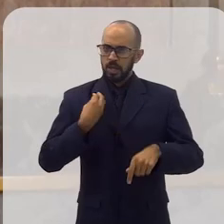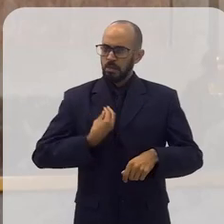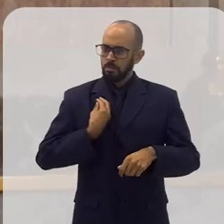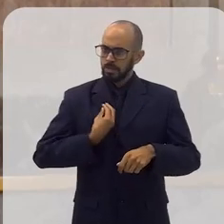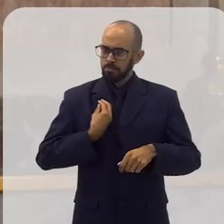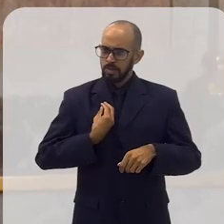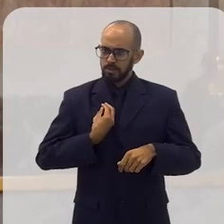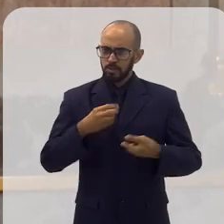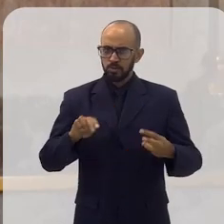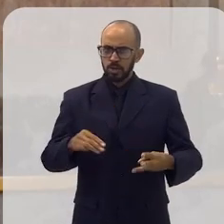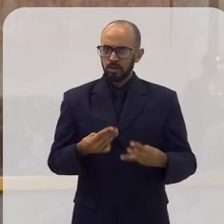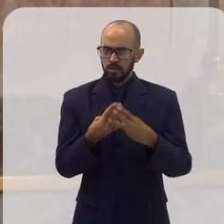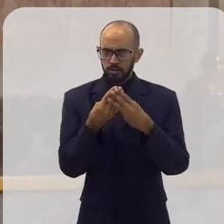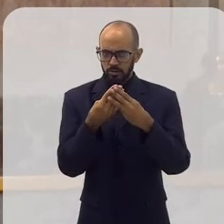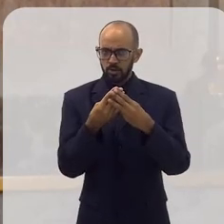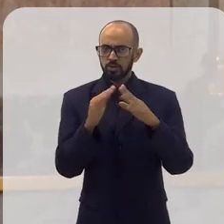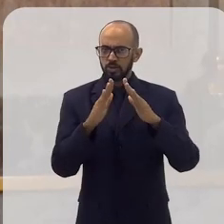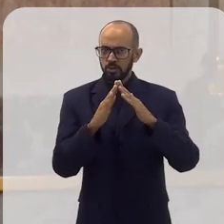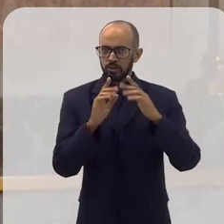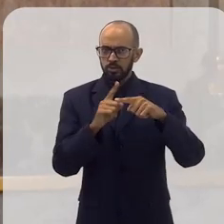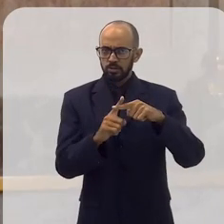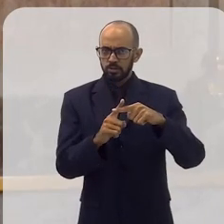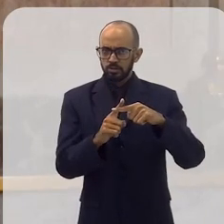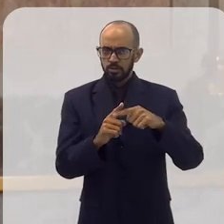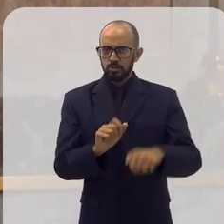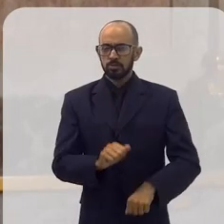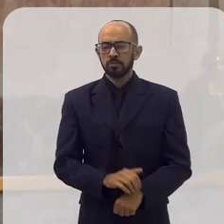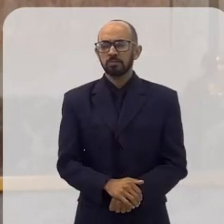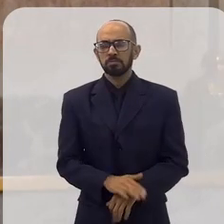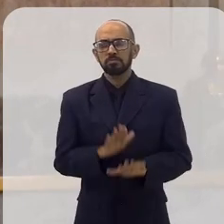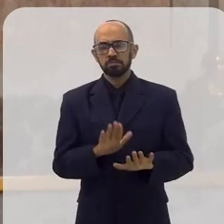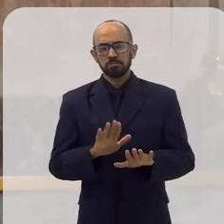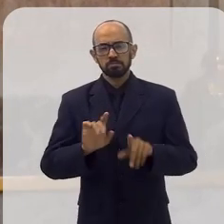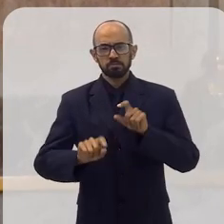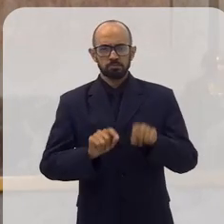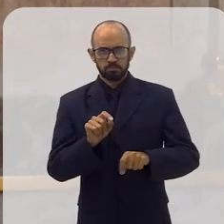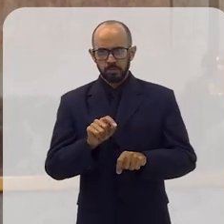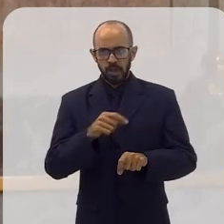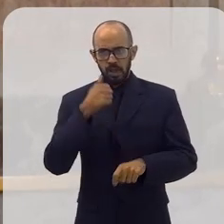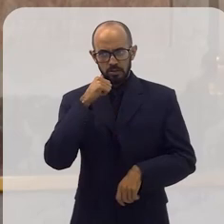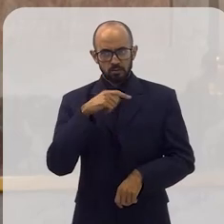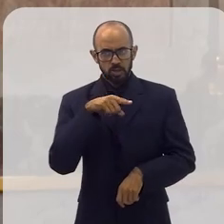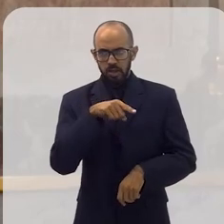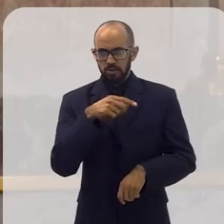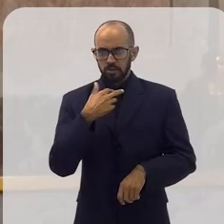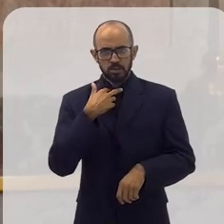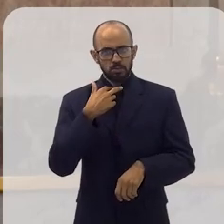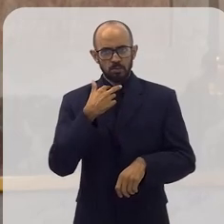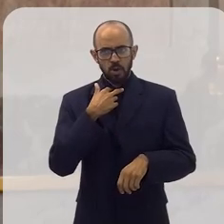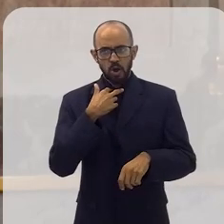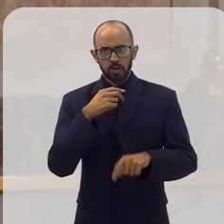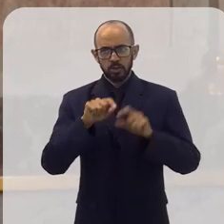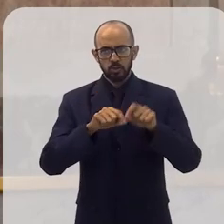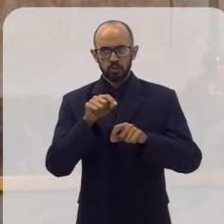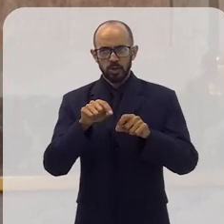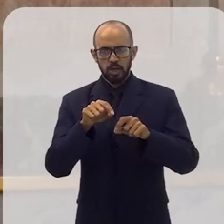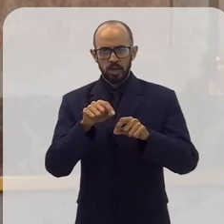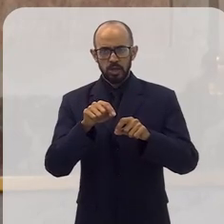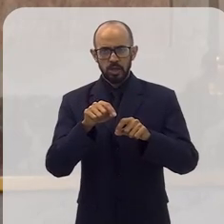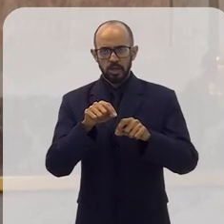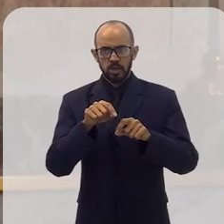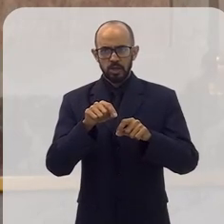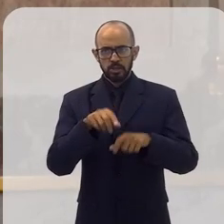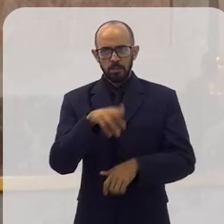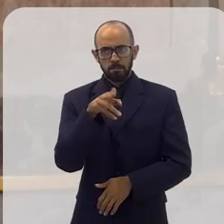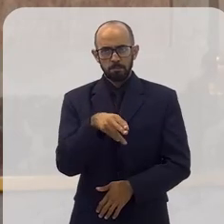na participação nas liturgias da igreja. Só que eles, que elas não podem ser